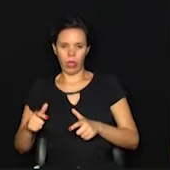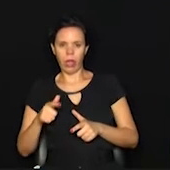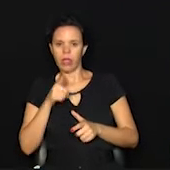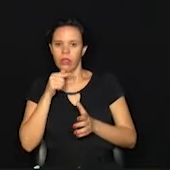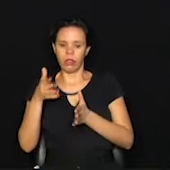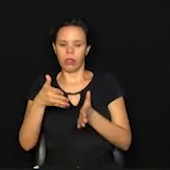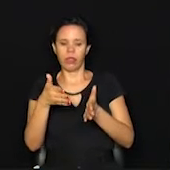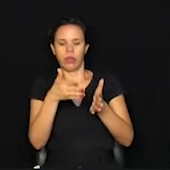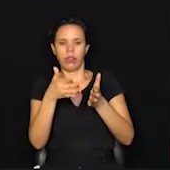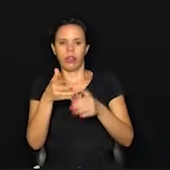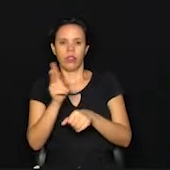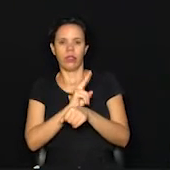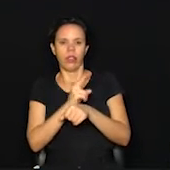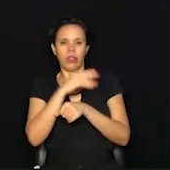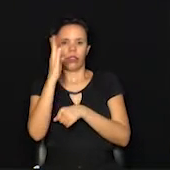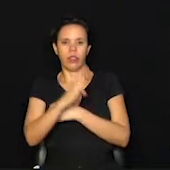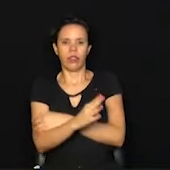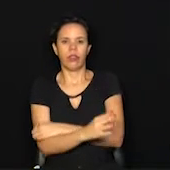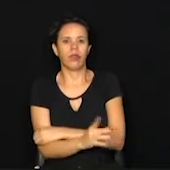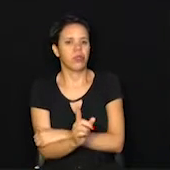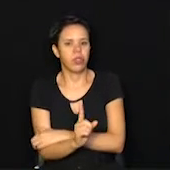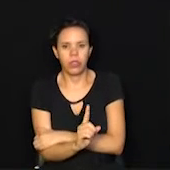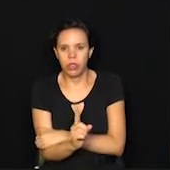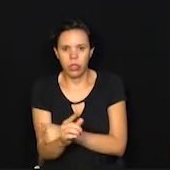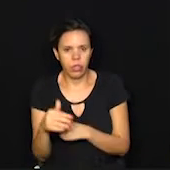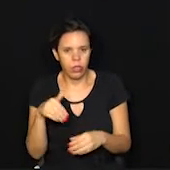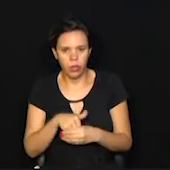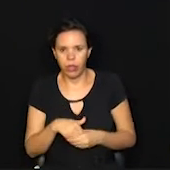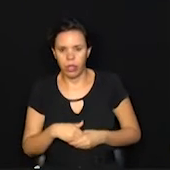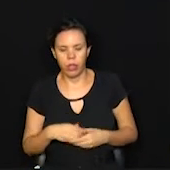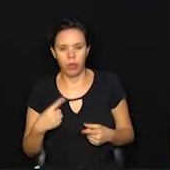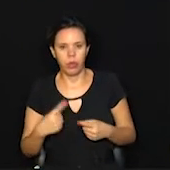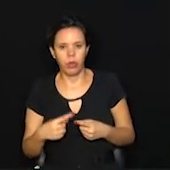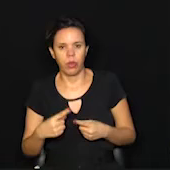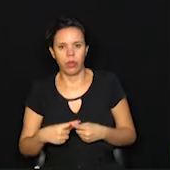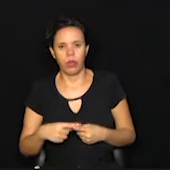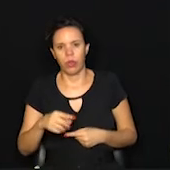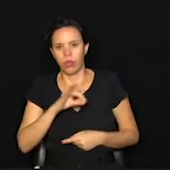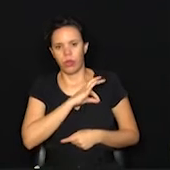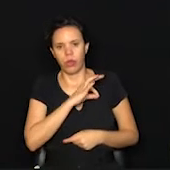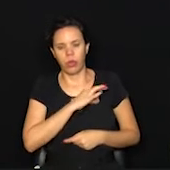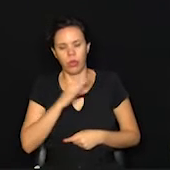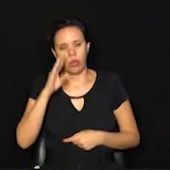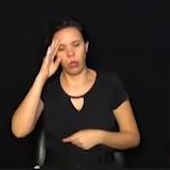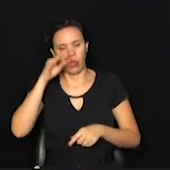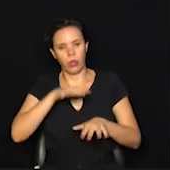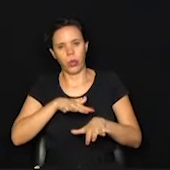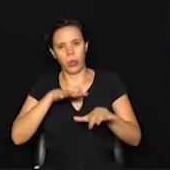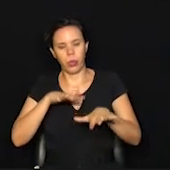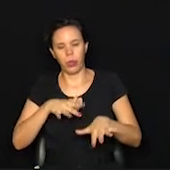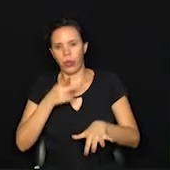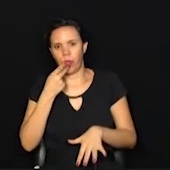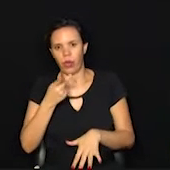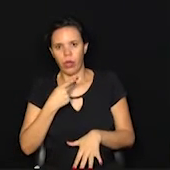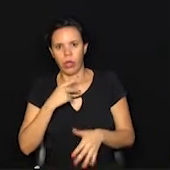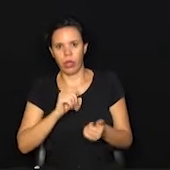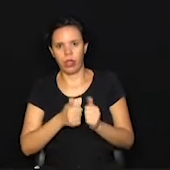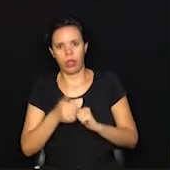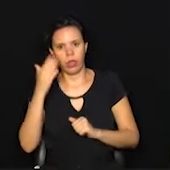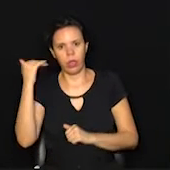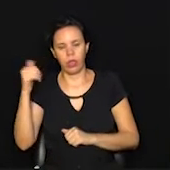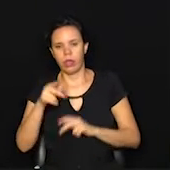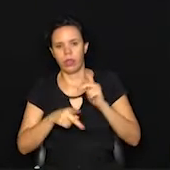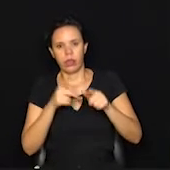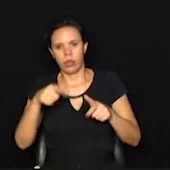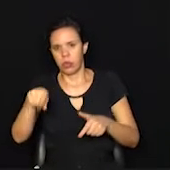nacional não gostava porque os militares achavam que como diziam esportista brasileiro famoso